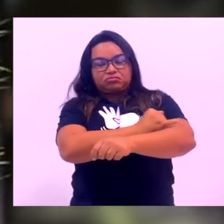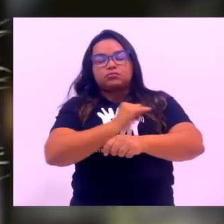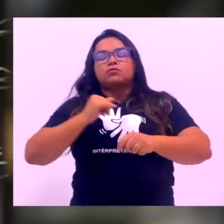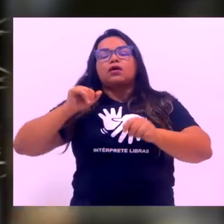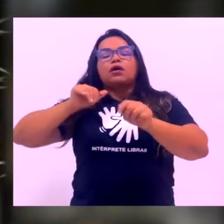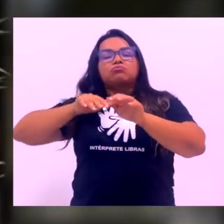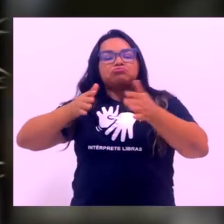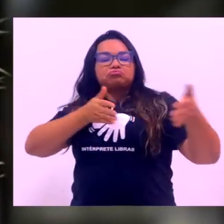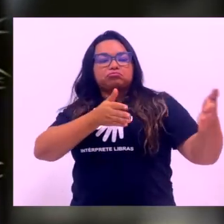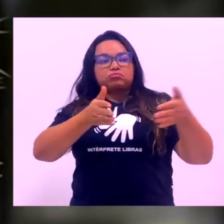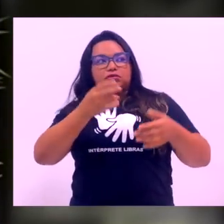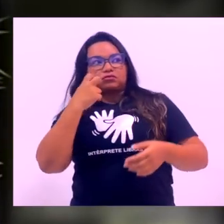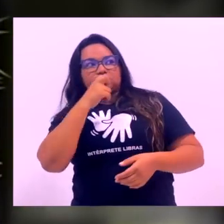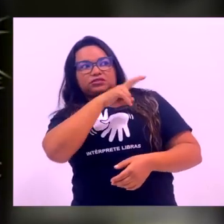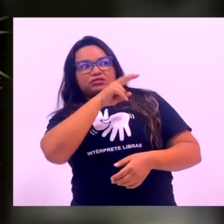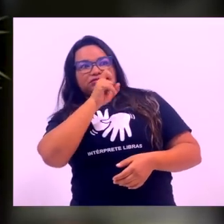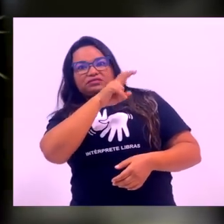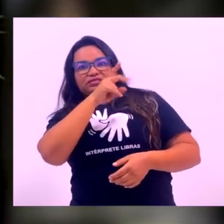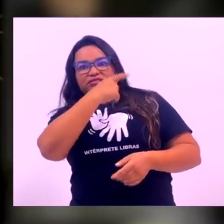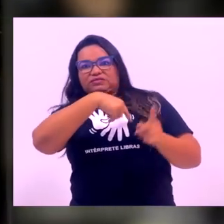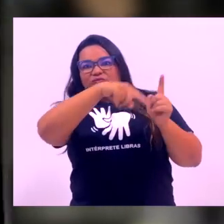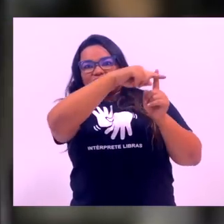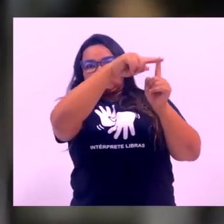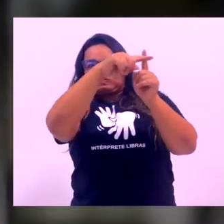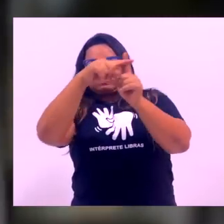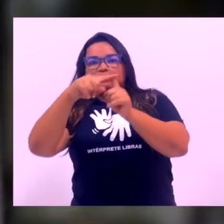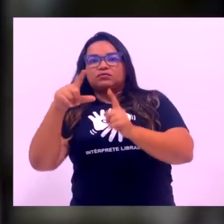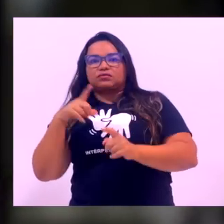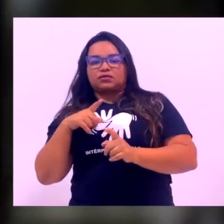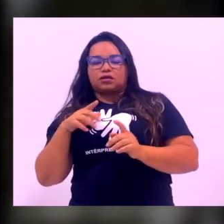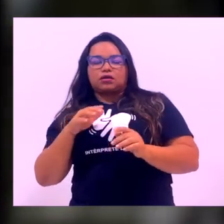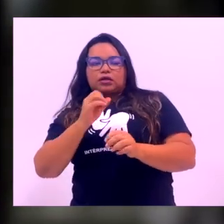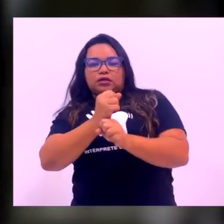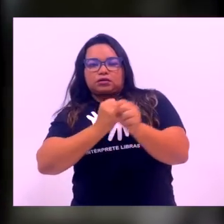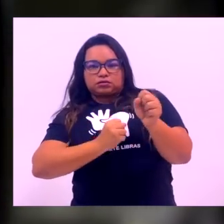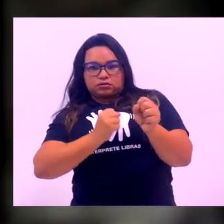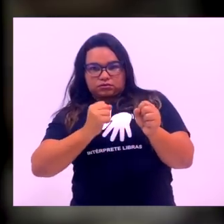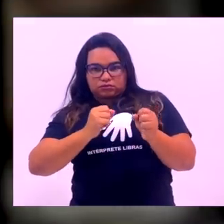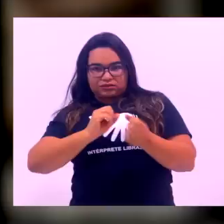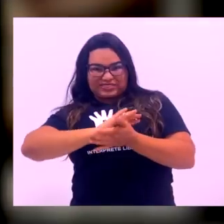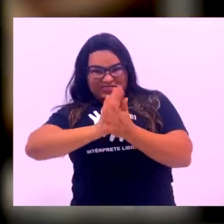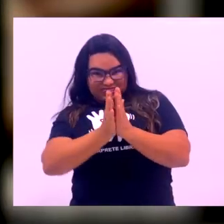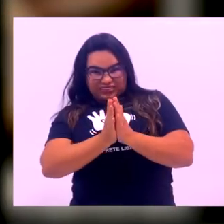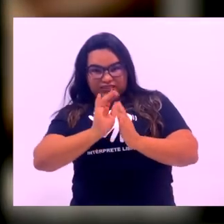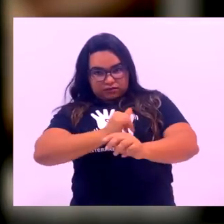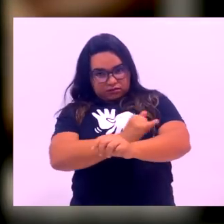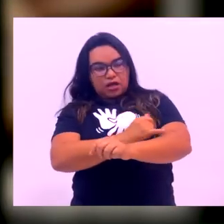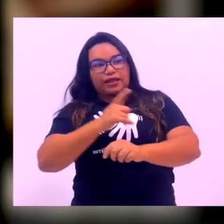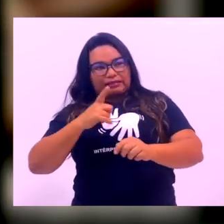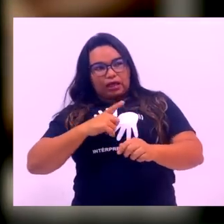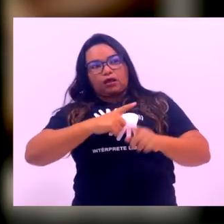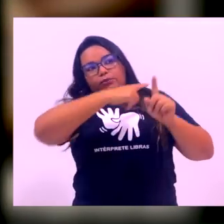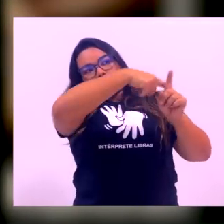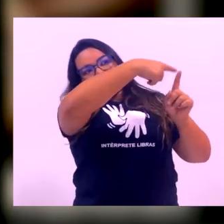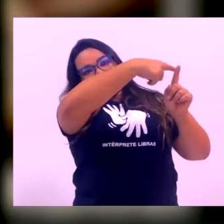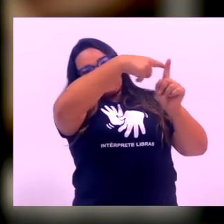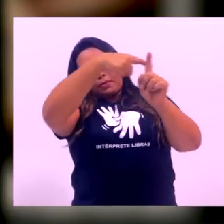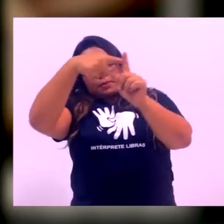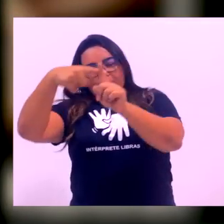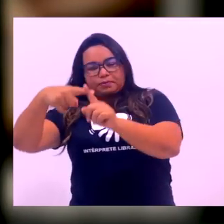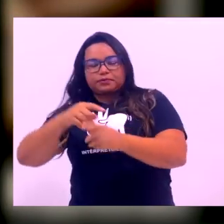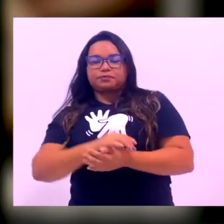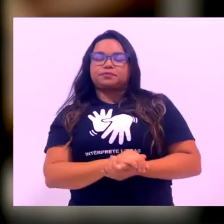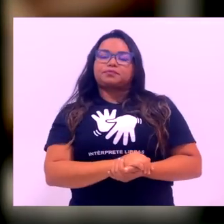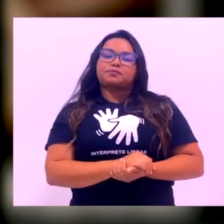havia inúmeros crucifixos. Todo mundo foi crucificado. Você não se metia com Roma? Em 22